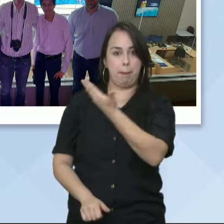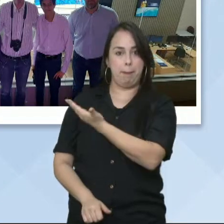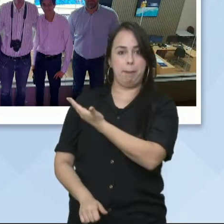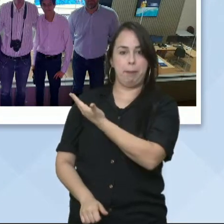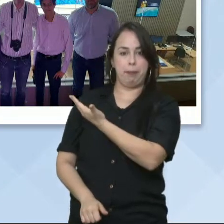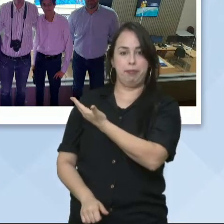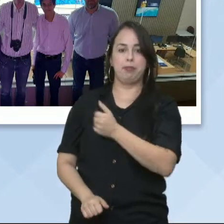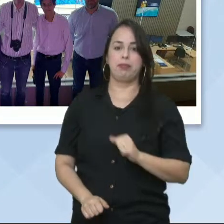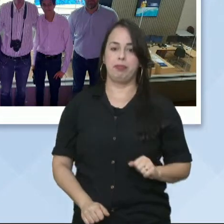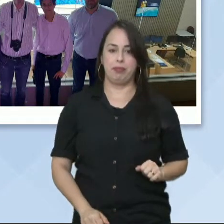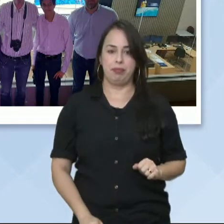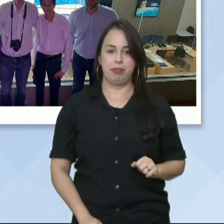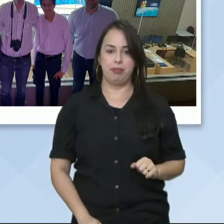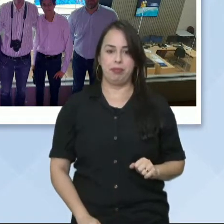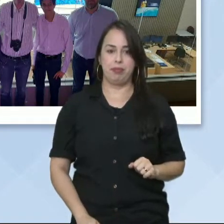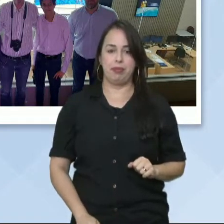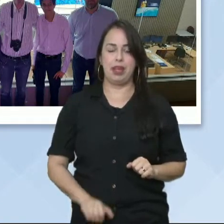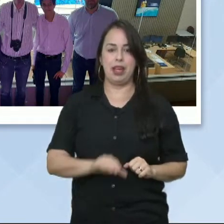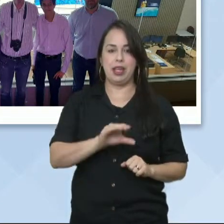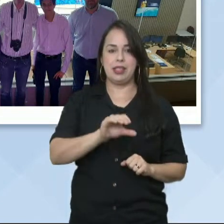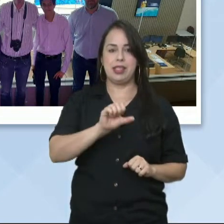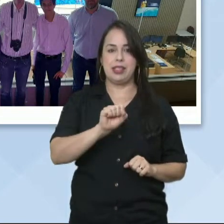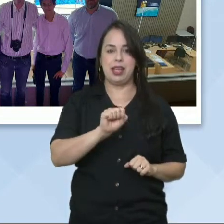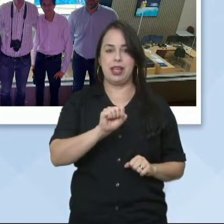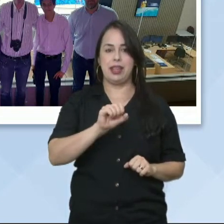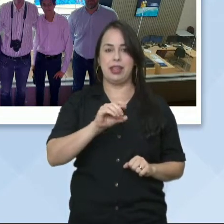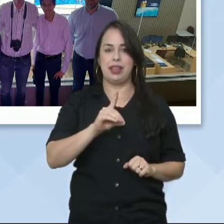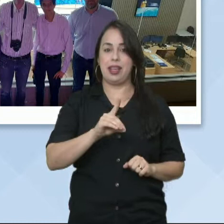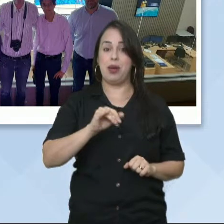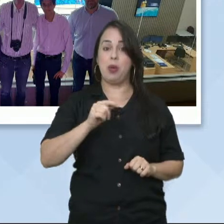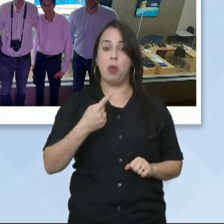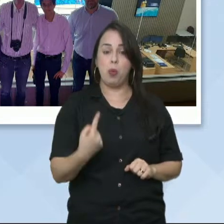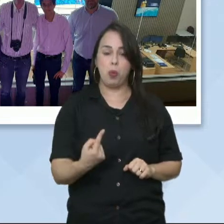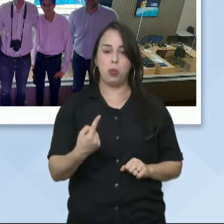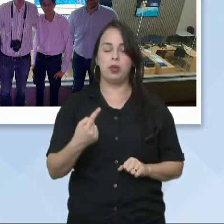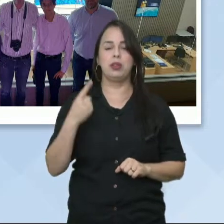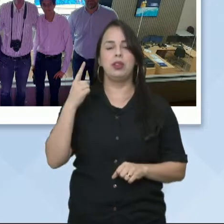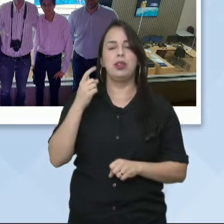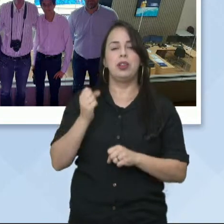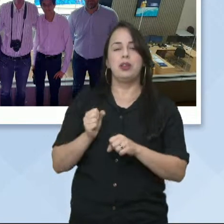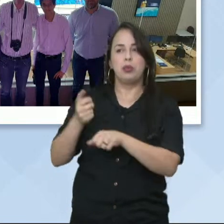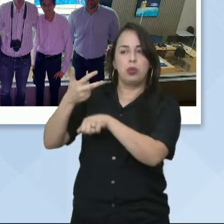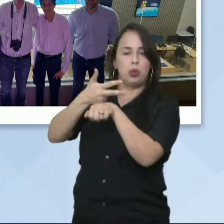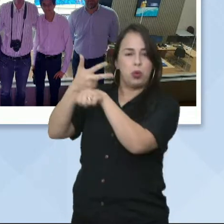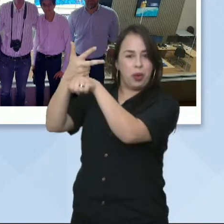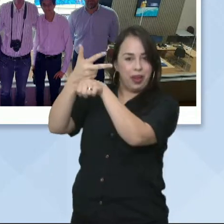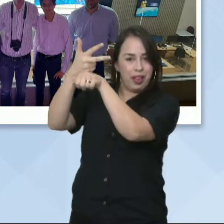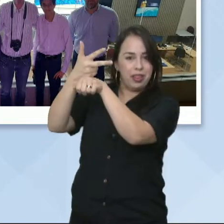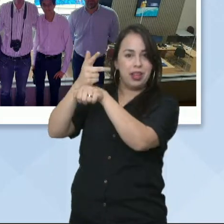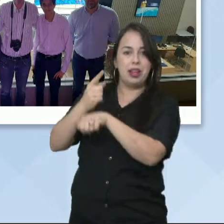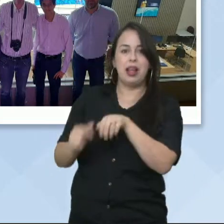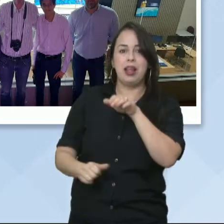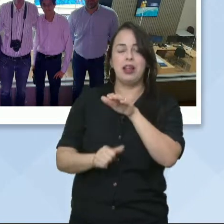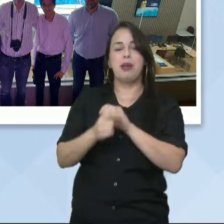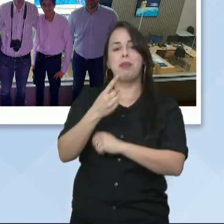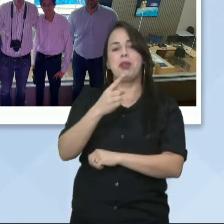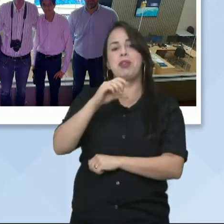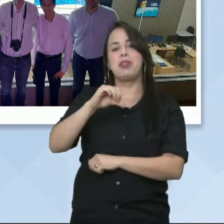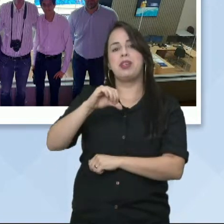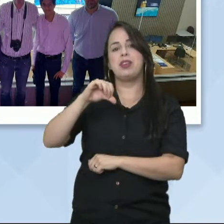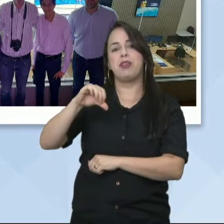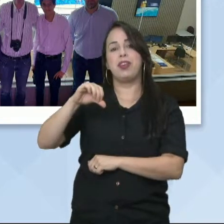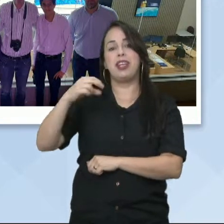cima, o SCD-1, o primeiro satélite lançado em 96, que até, 92, que até hoje ainda está em